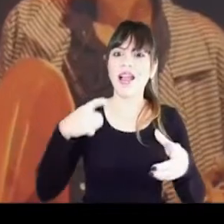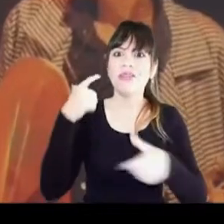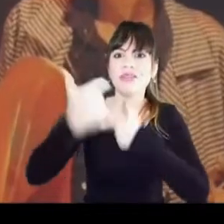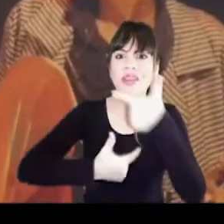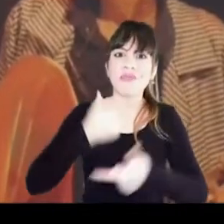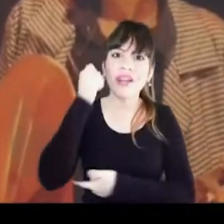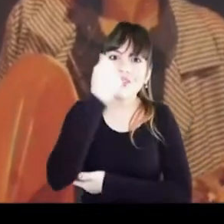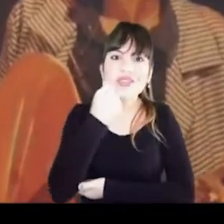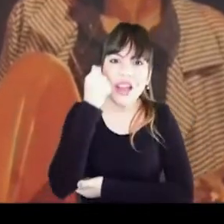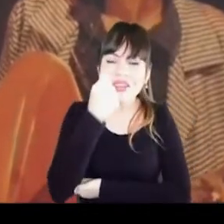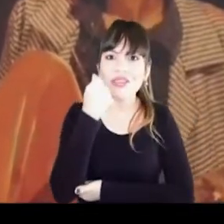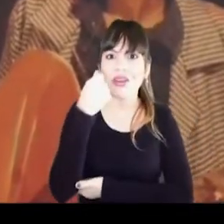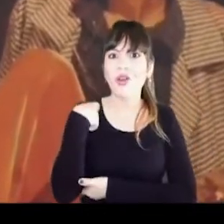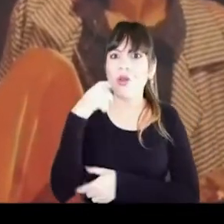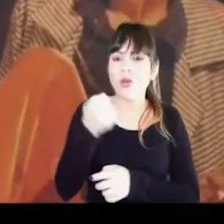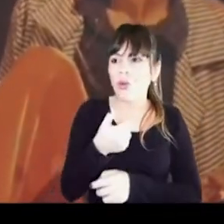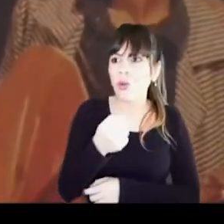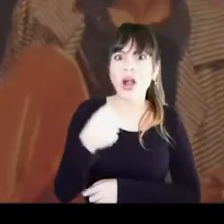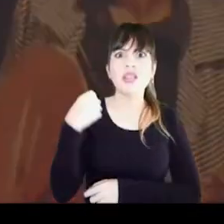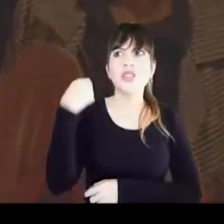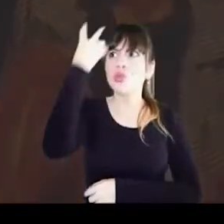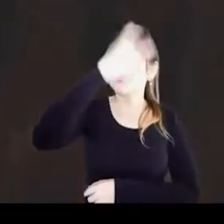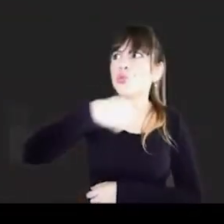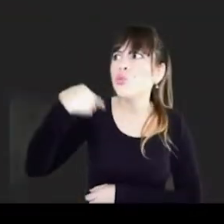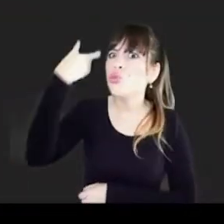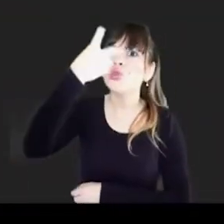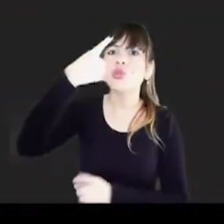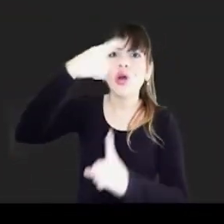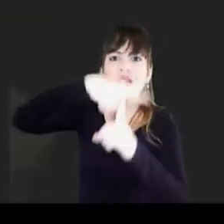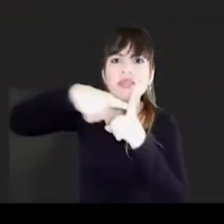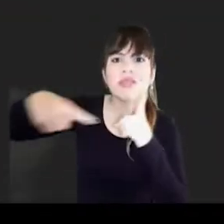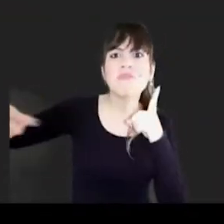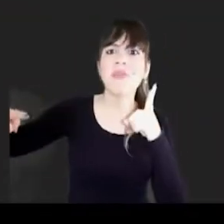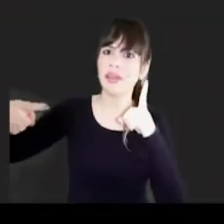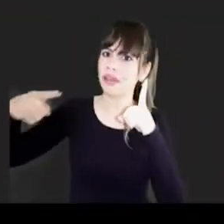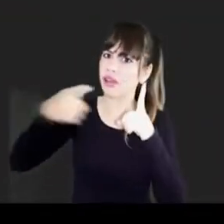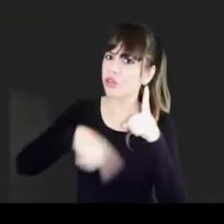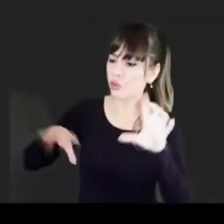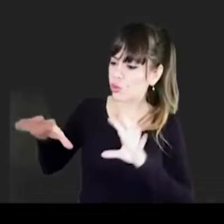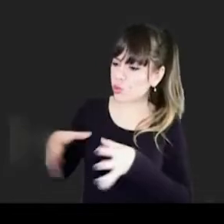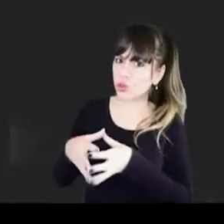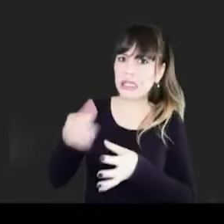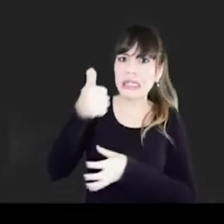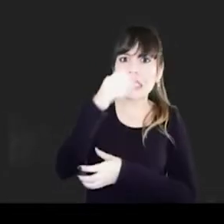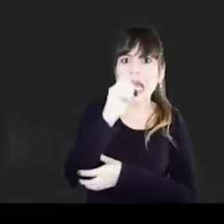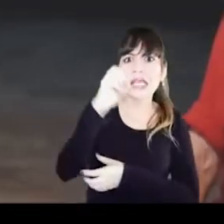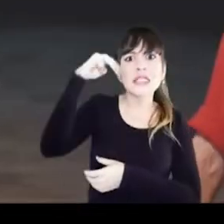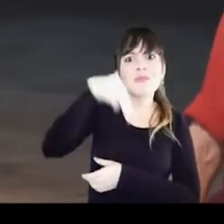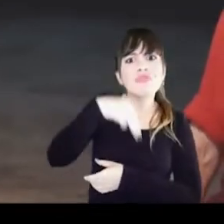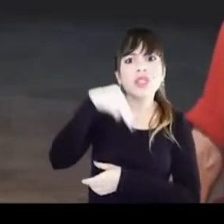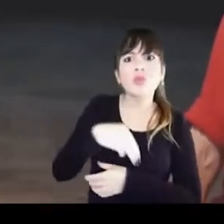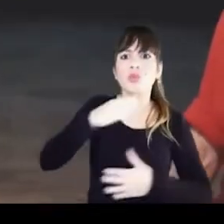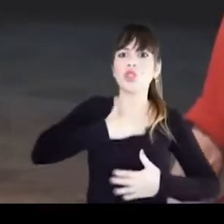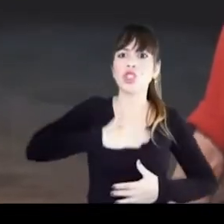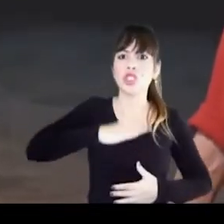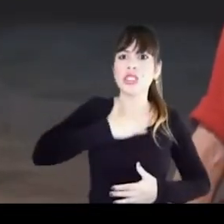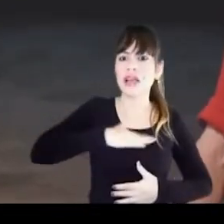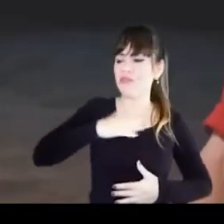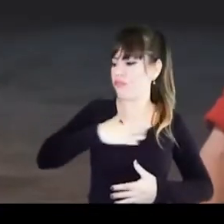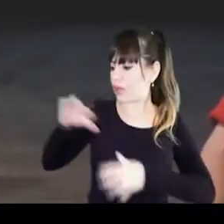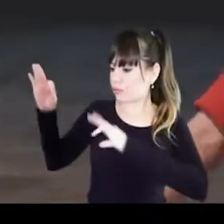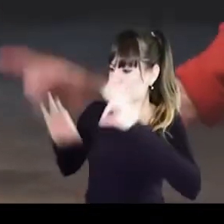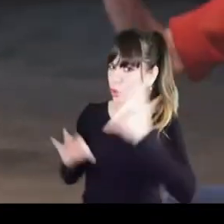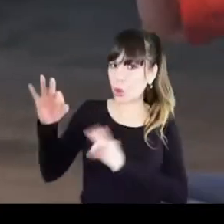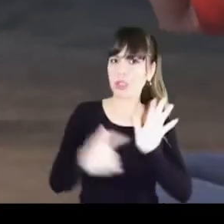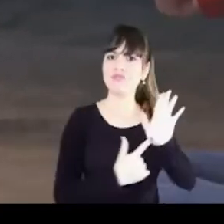um trabalho de quase três... Gente, um trabalho duas horas e meia, com 10 minutos de intervalo, a